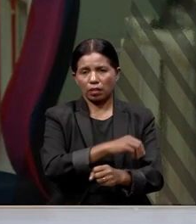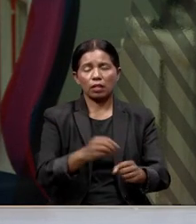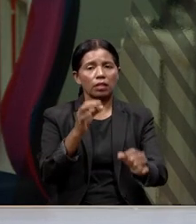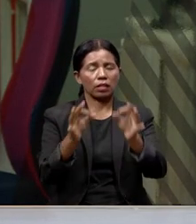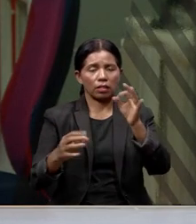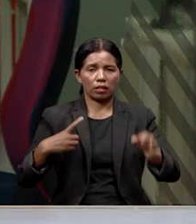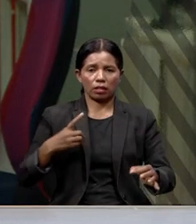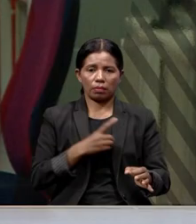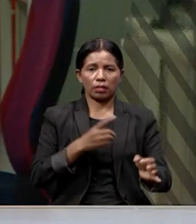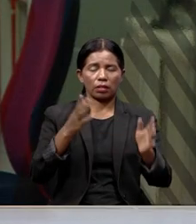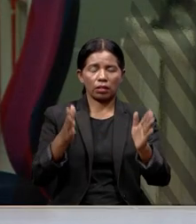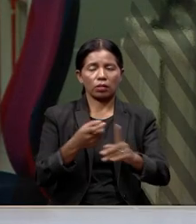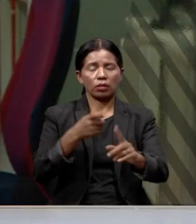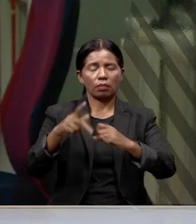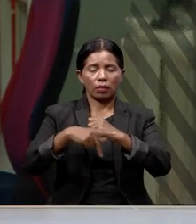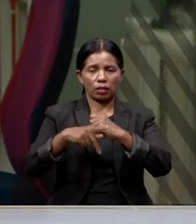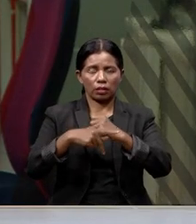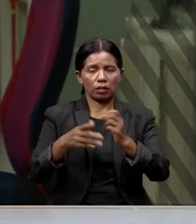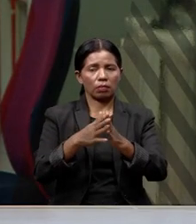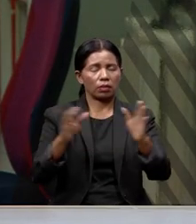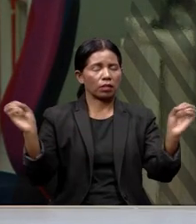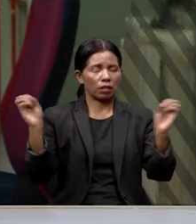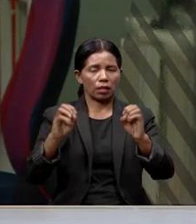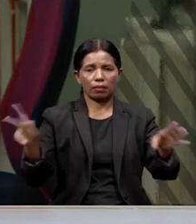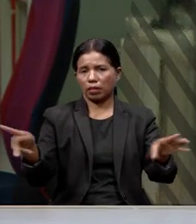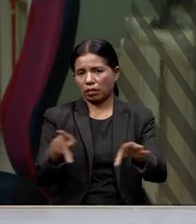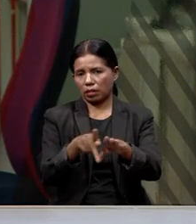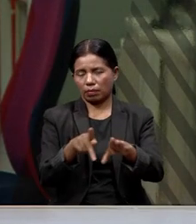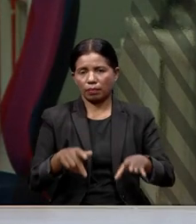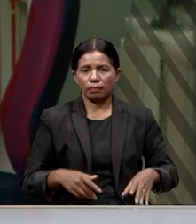que deputado Rossi bancada oposição lá marca a presença.